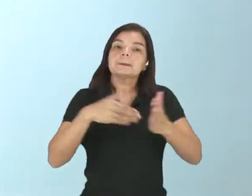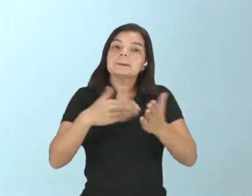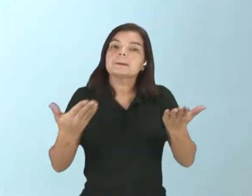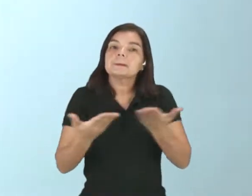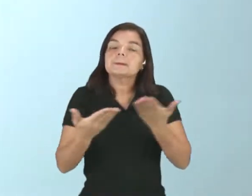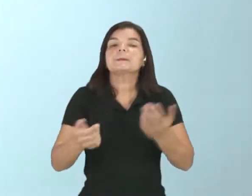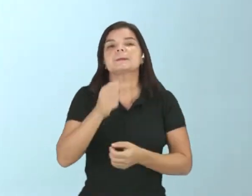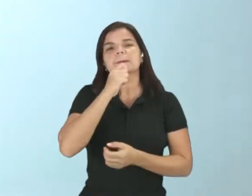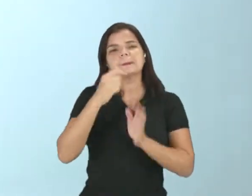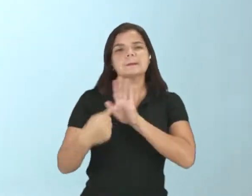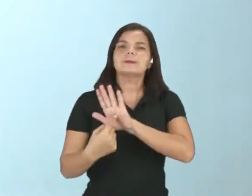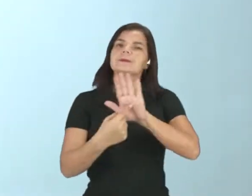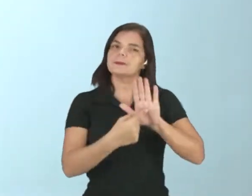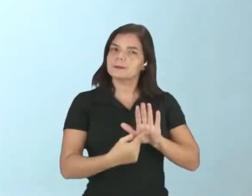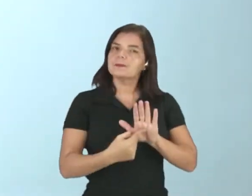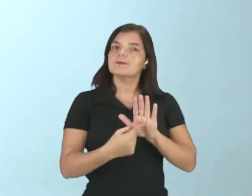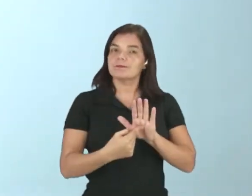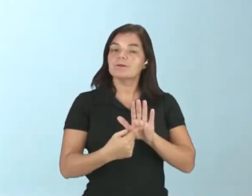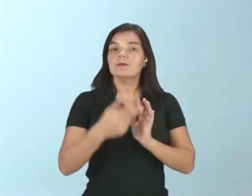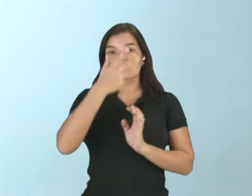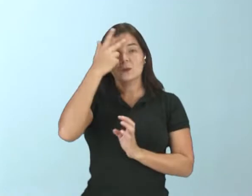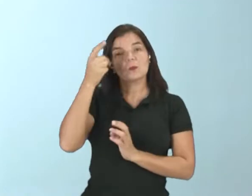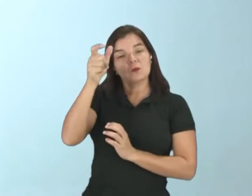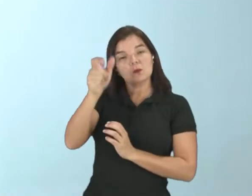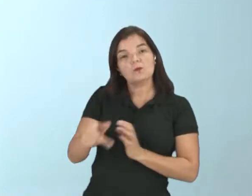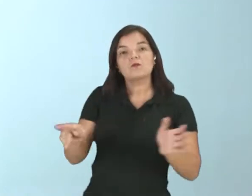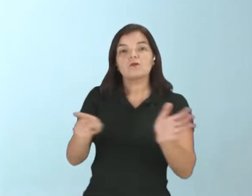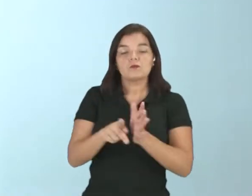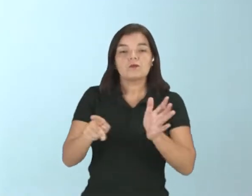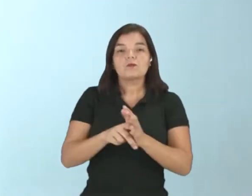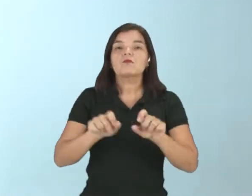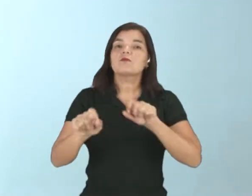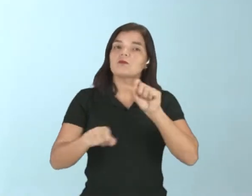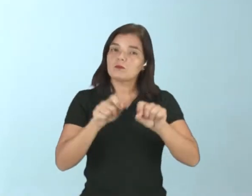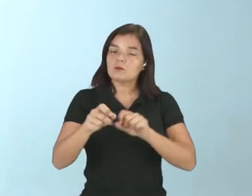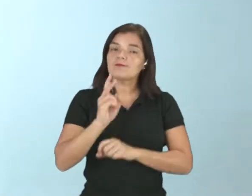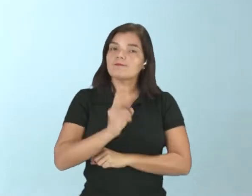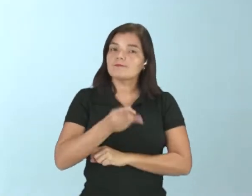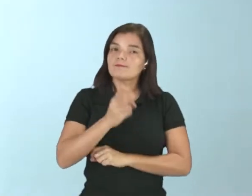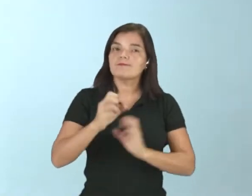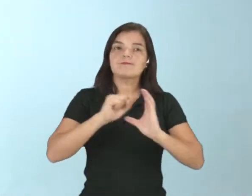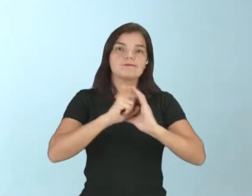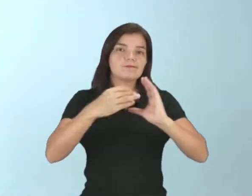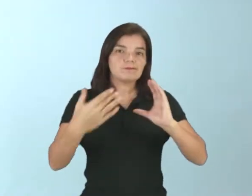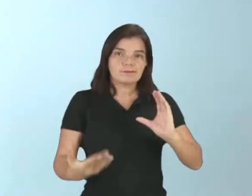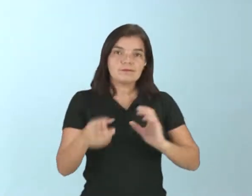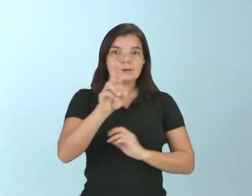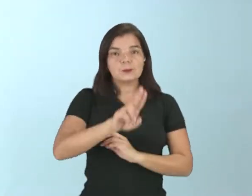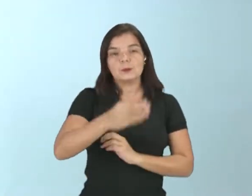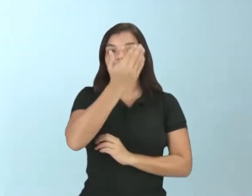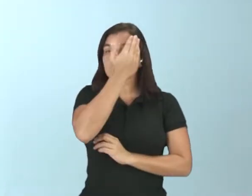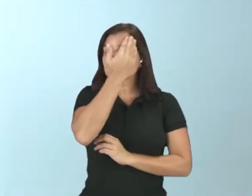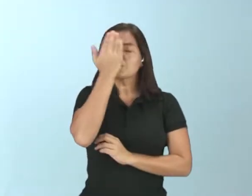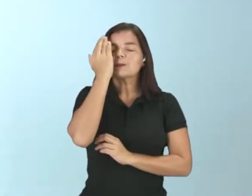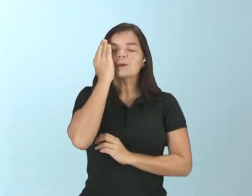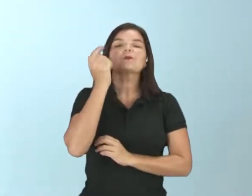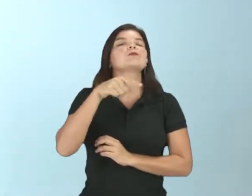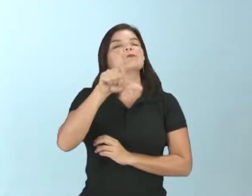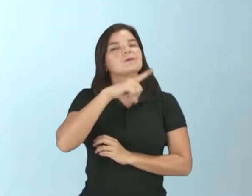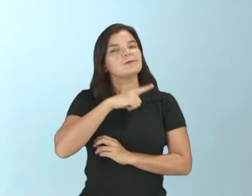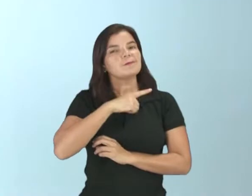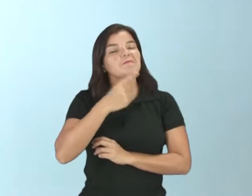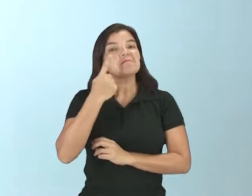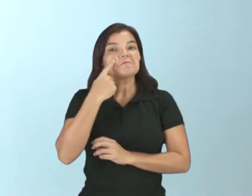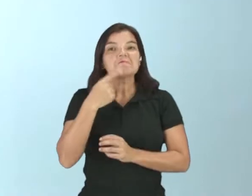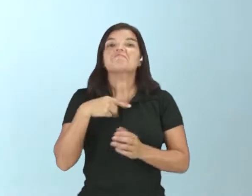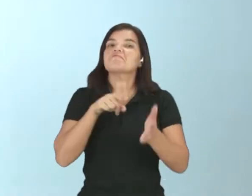há muitas representações com esses personagens tipos, que são personagens fixos caracterizados pelo uso de máscaras. Se vocês tiverem interesse,